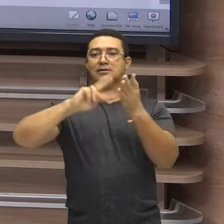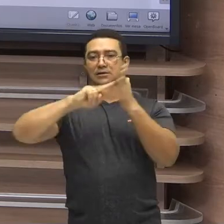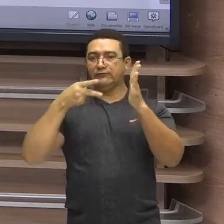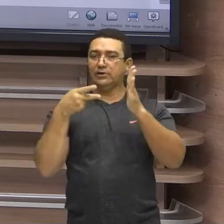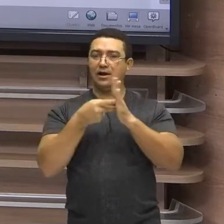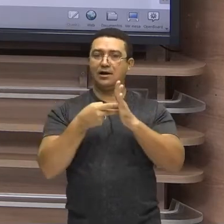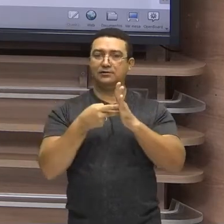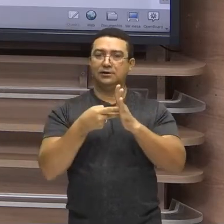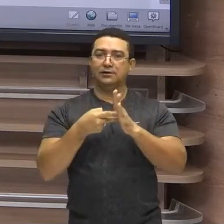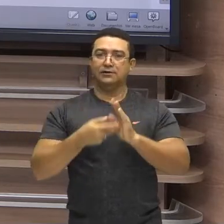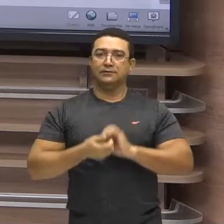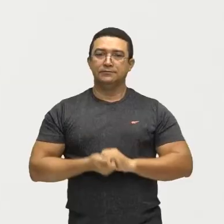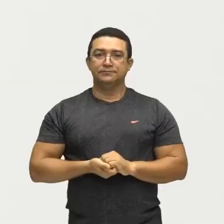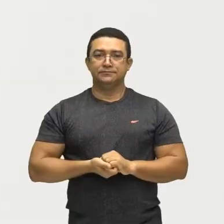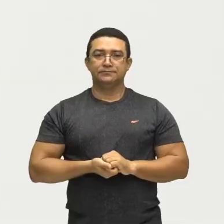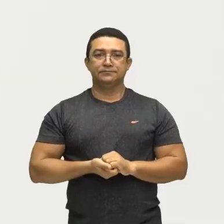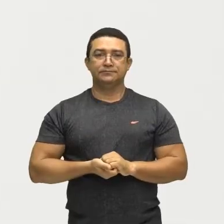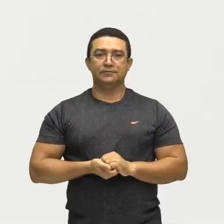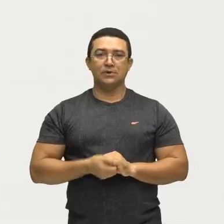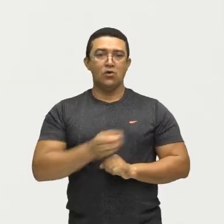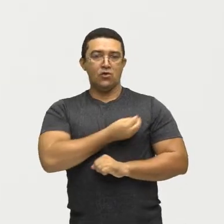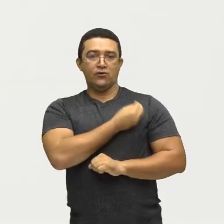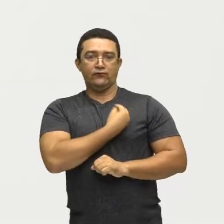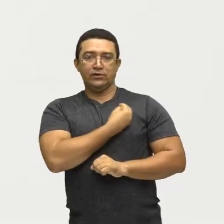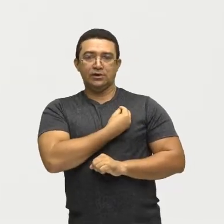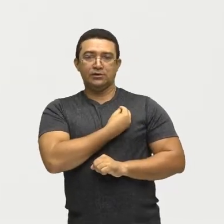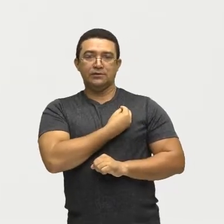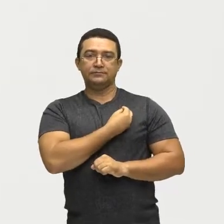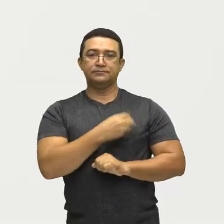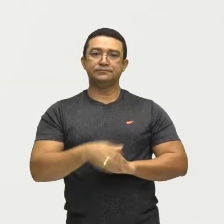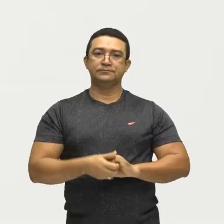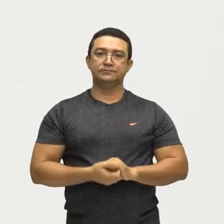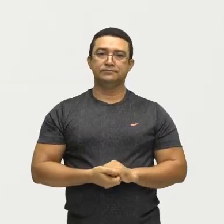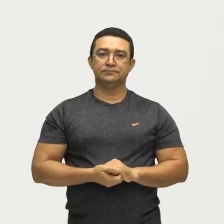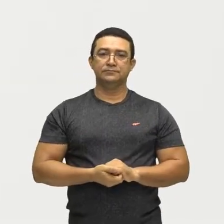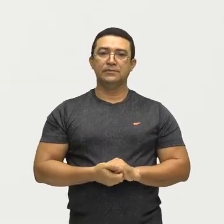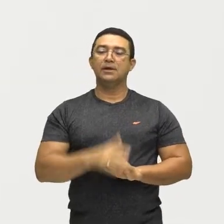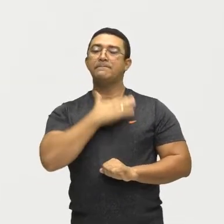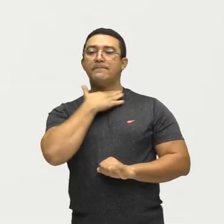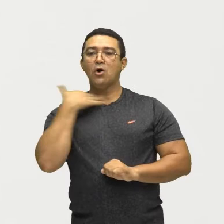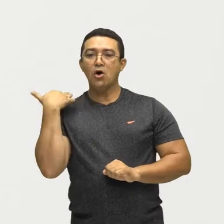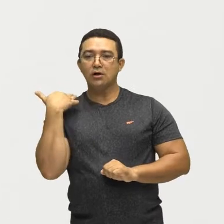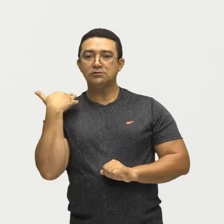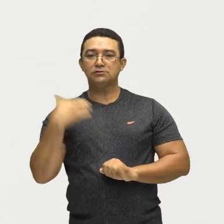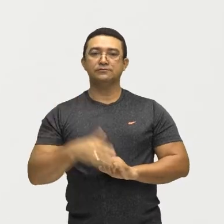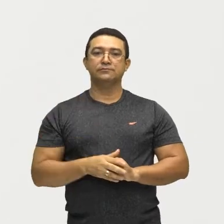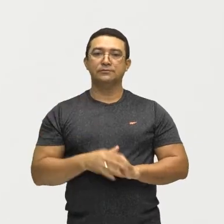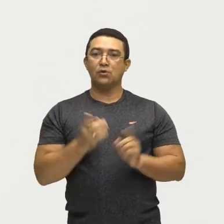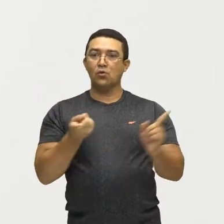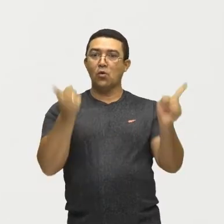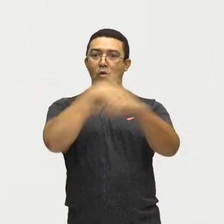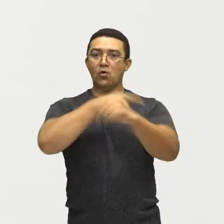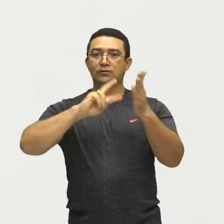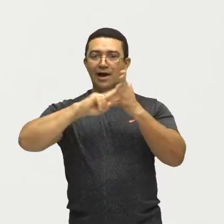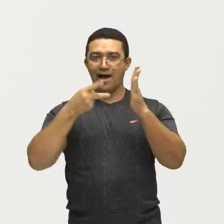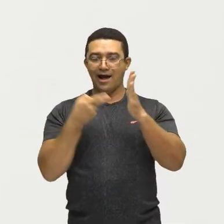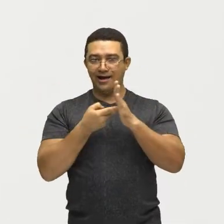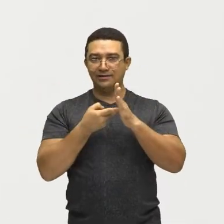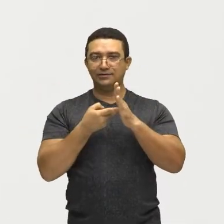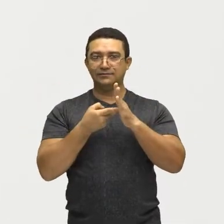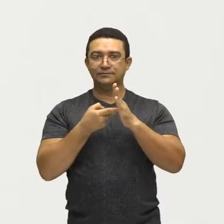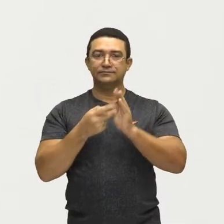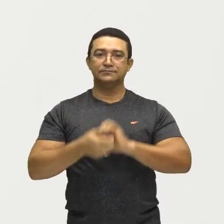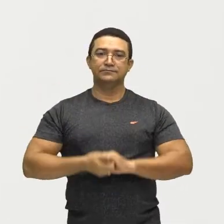exemplo, aqui nós temos vida e morte. Né? Se eu